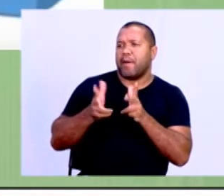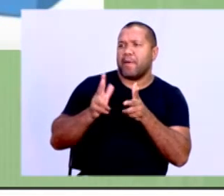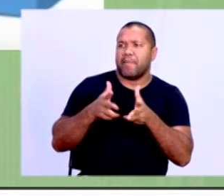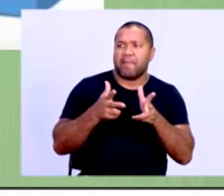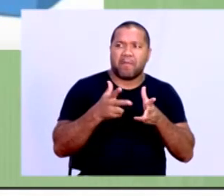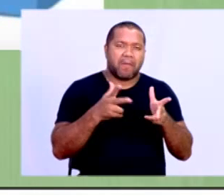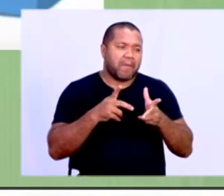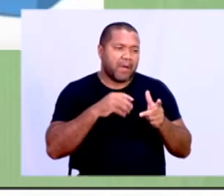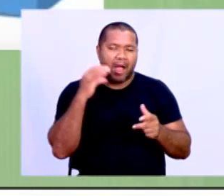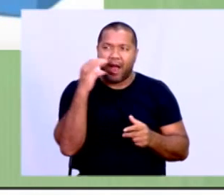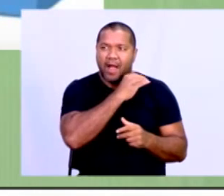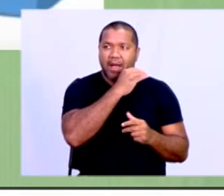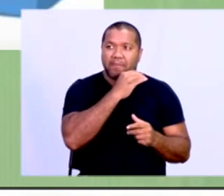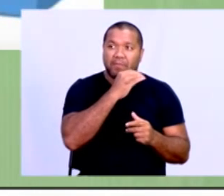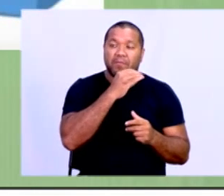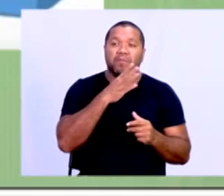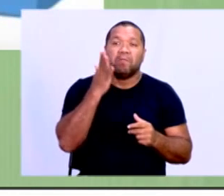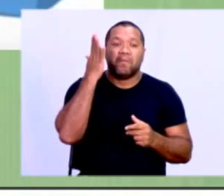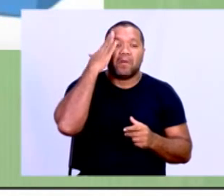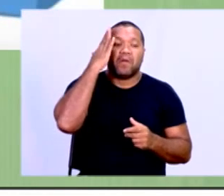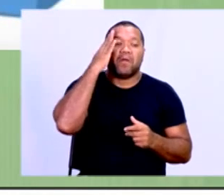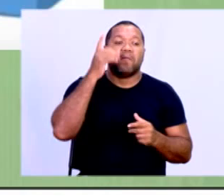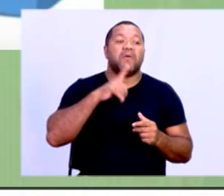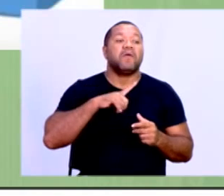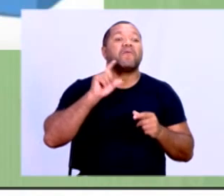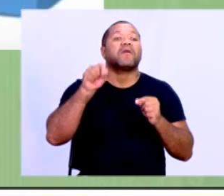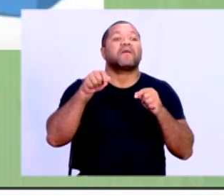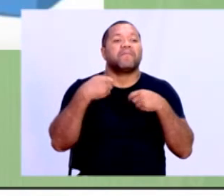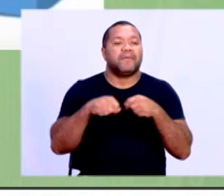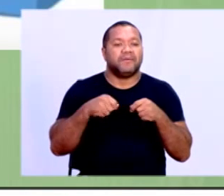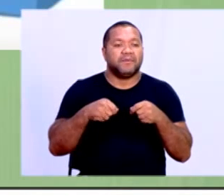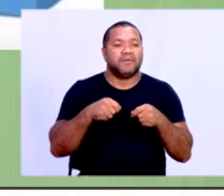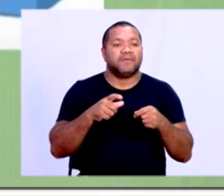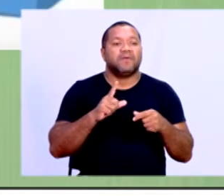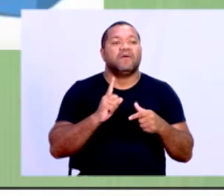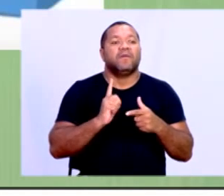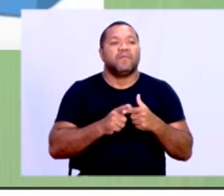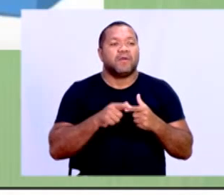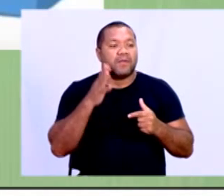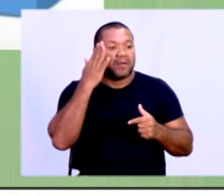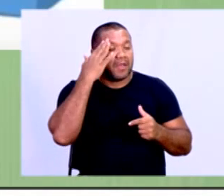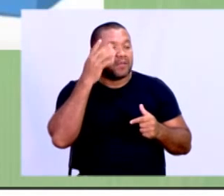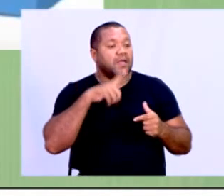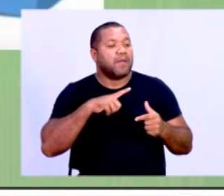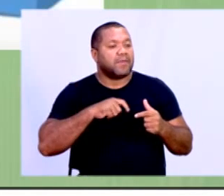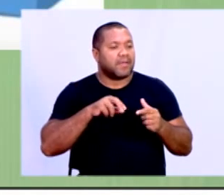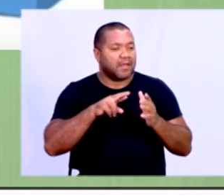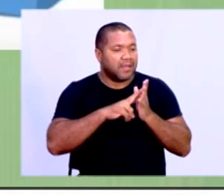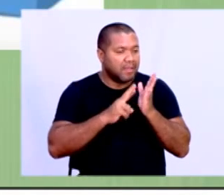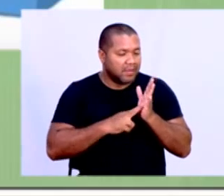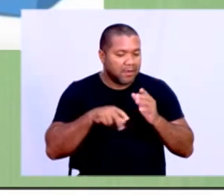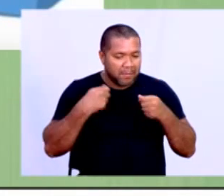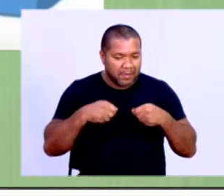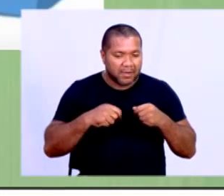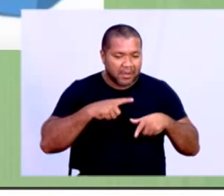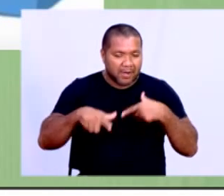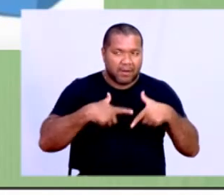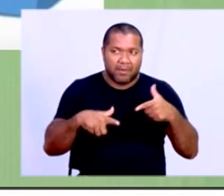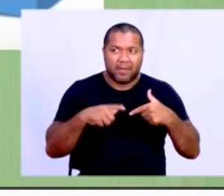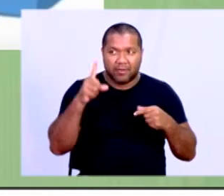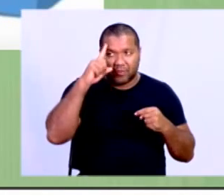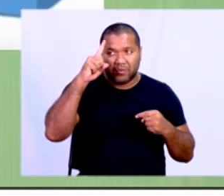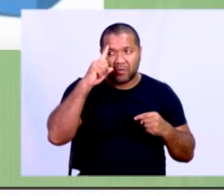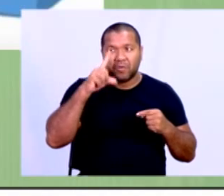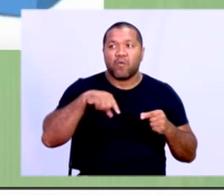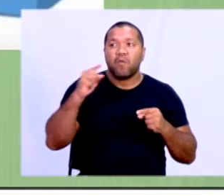É uma reunião rápida, porque eles já sabem quais são os sprints que eles devem cumprir diariamente. qual é